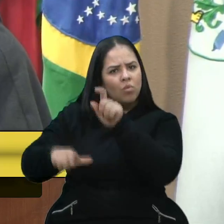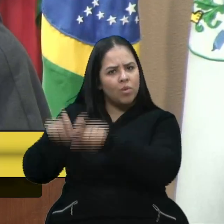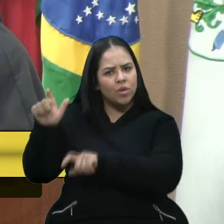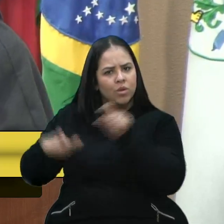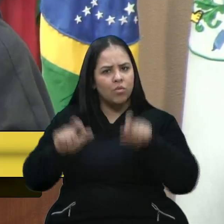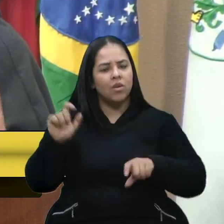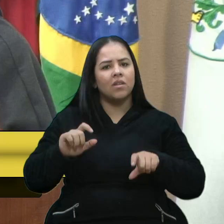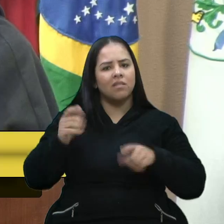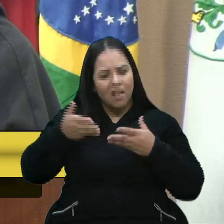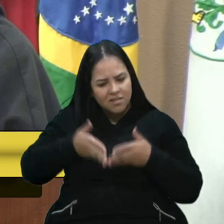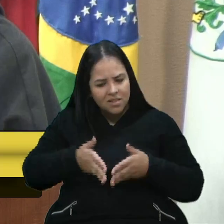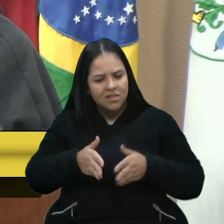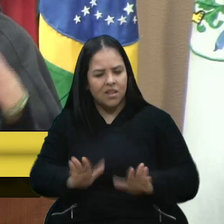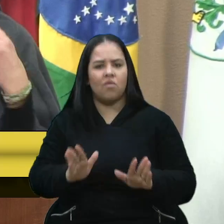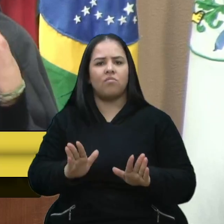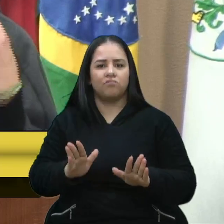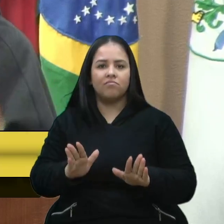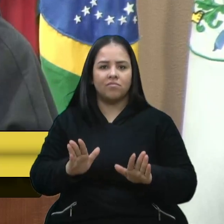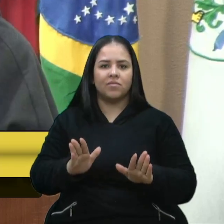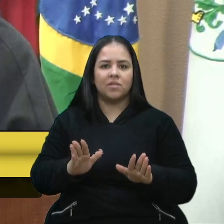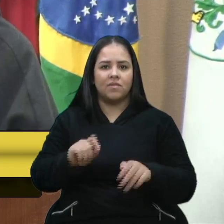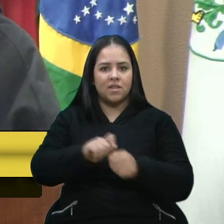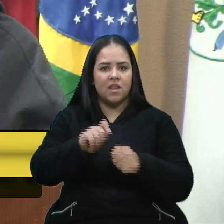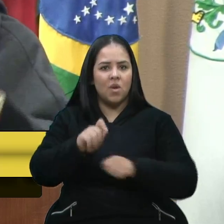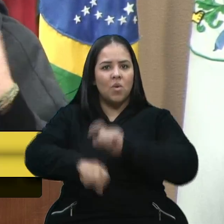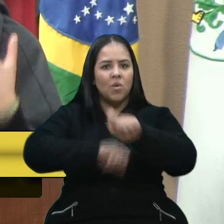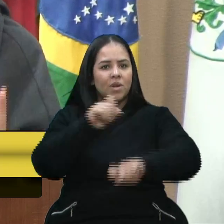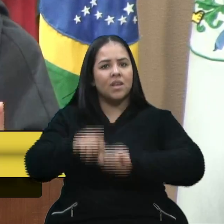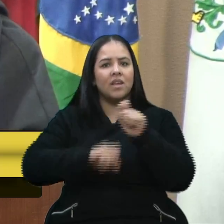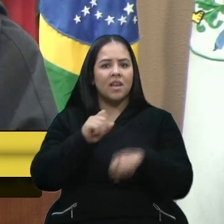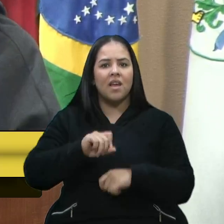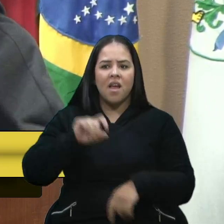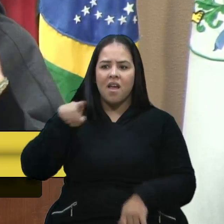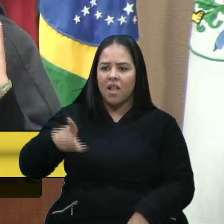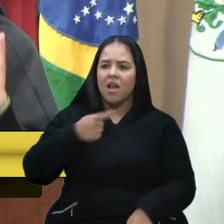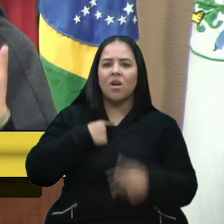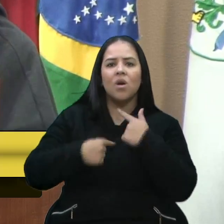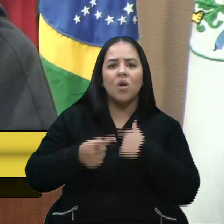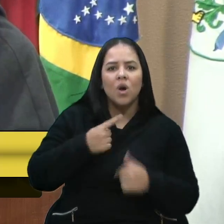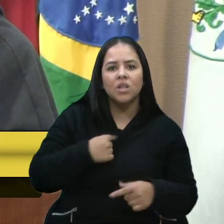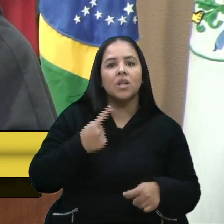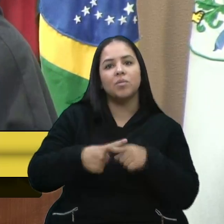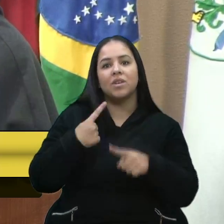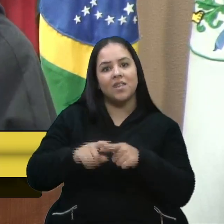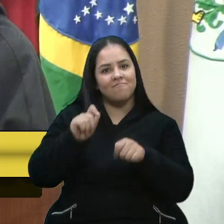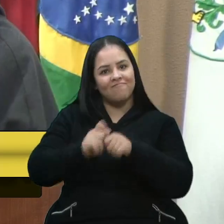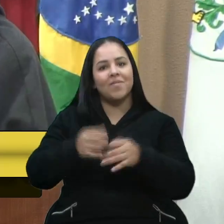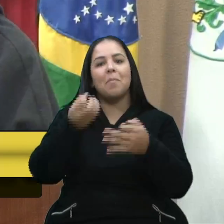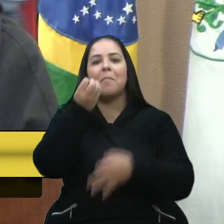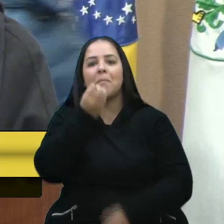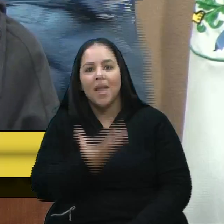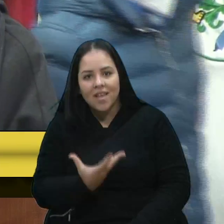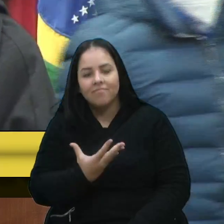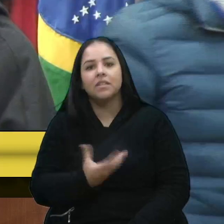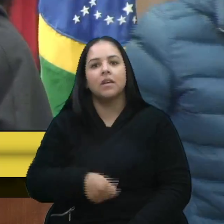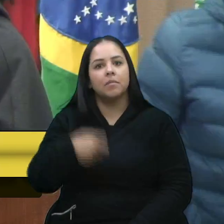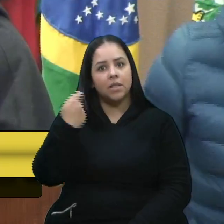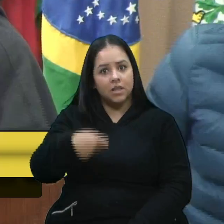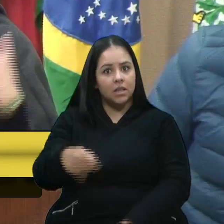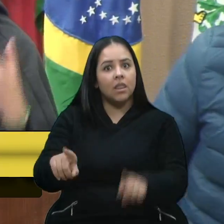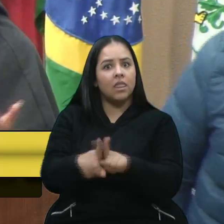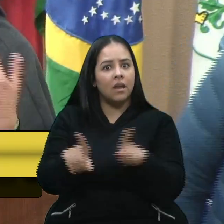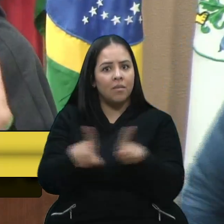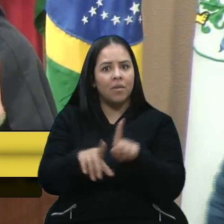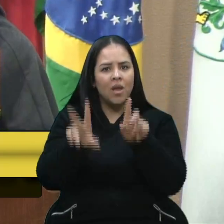para fazer, aquilo que cabe à pessoa fazer porque ela gosta e porque ela faz bem. Então, é preciso também